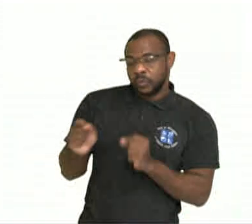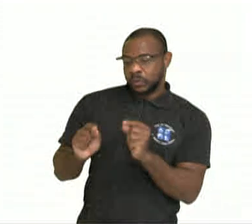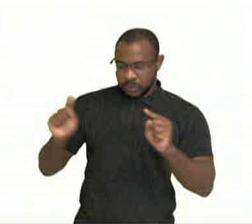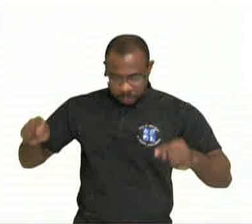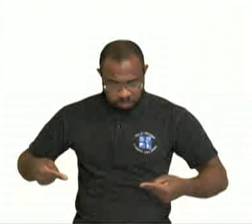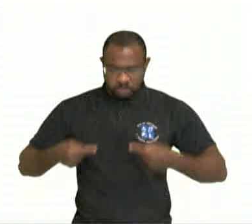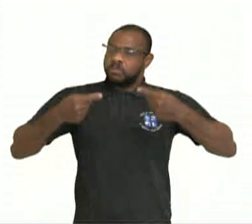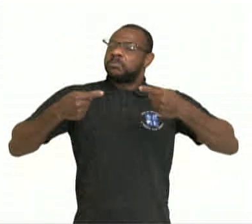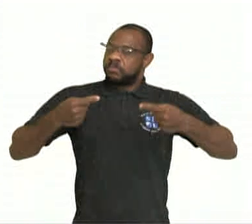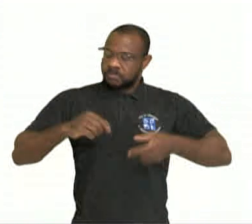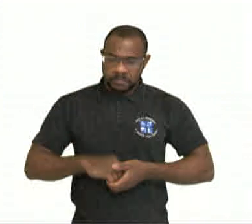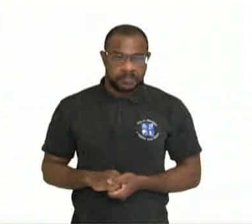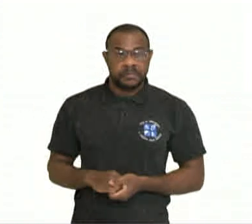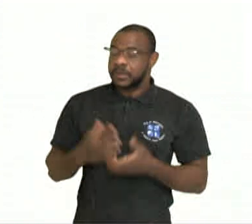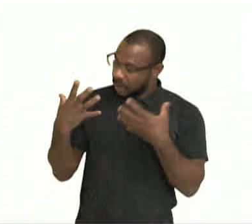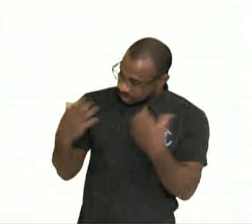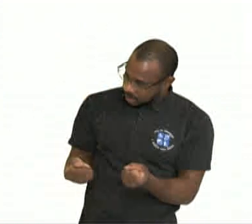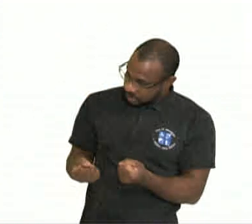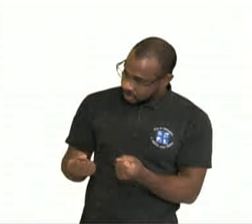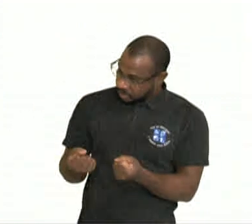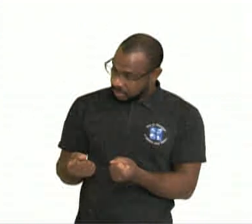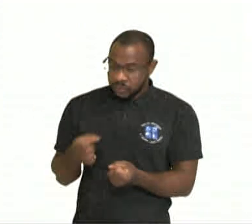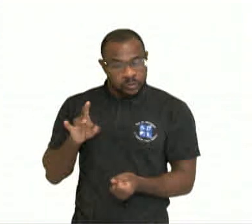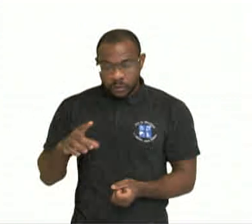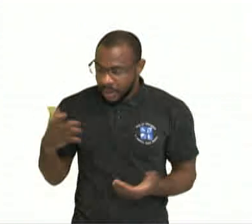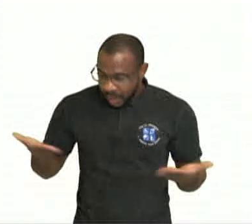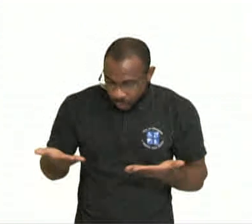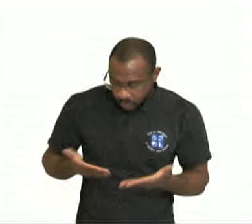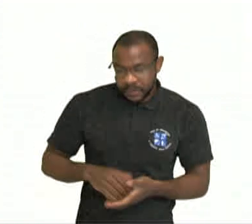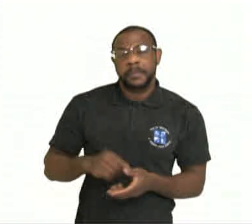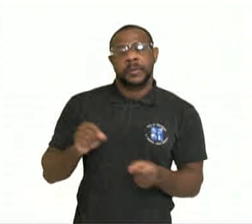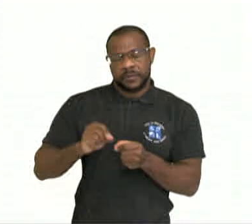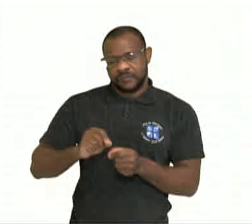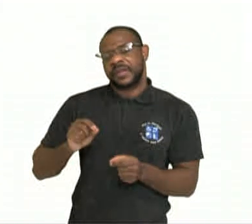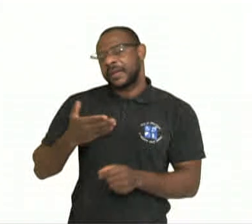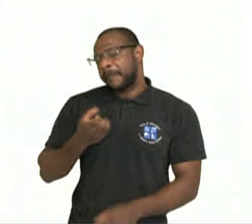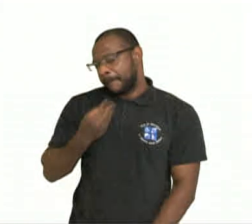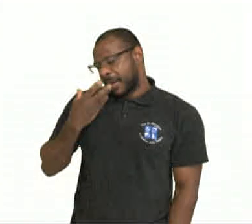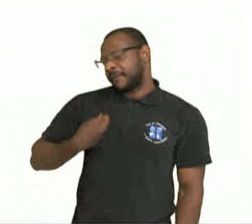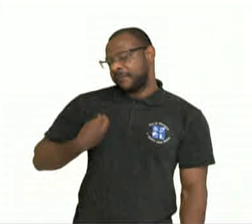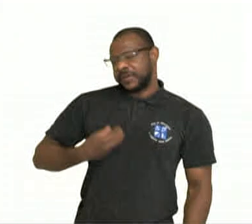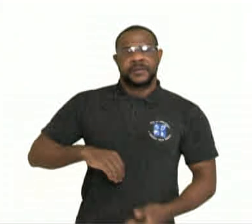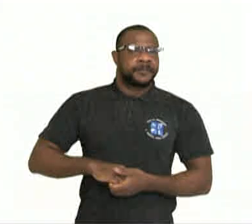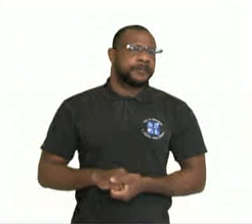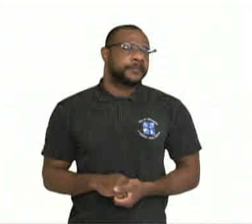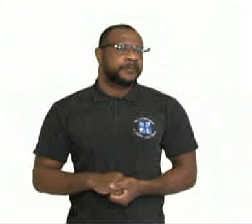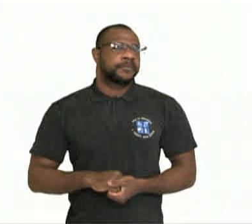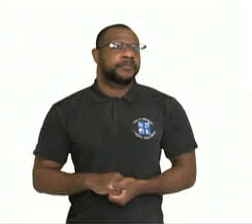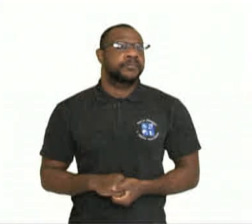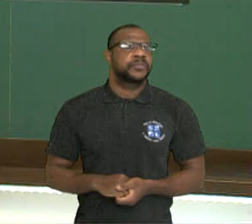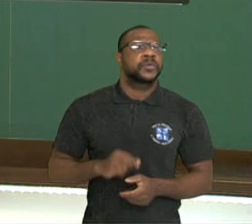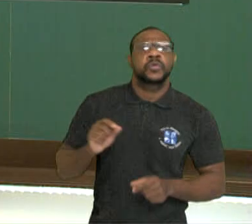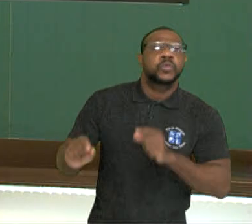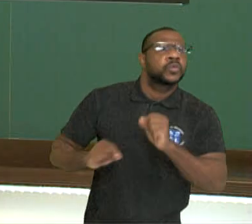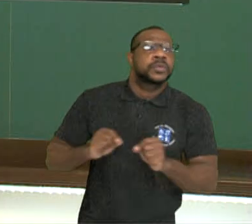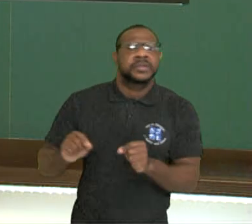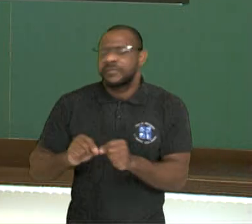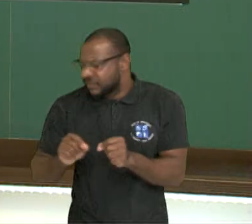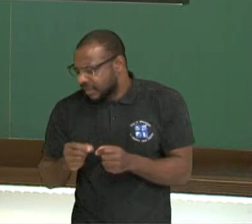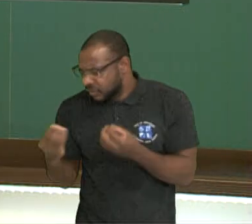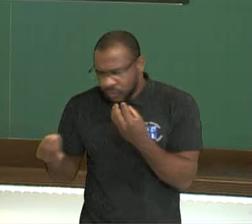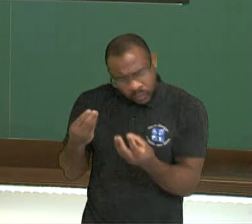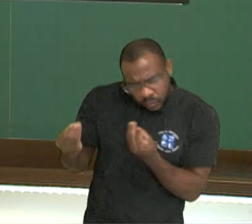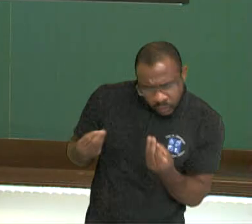grandes desafios. Aceita só mais este, pois pode fazer-te muito bem. O que é que fazes? Como é que